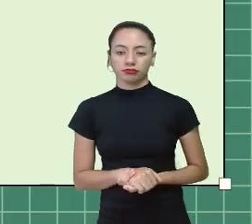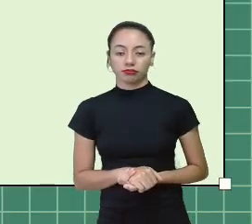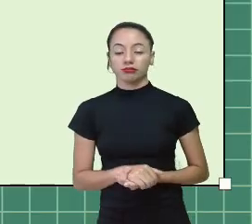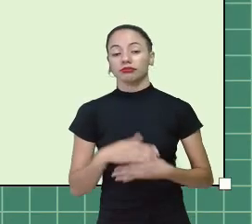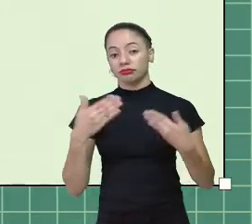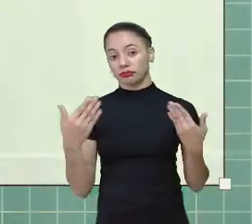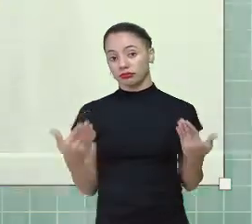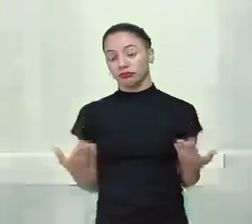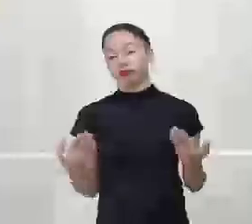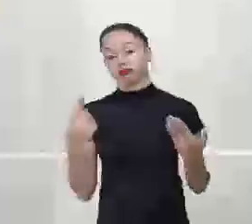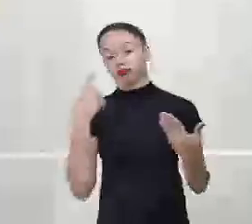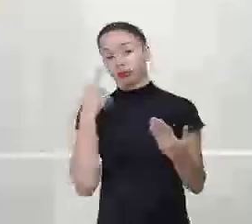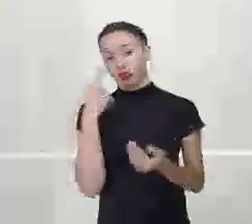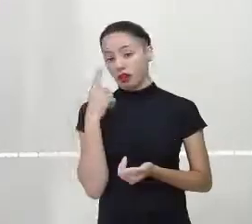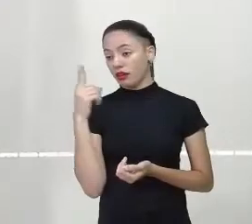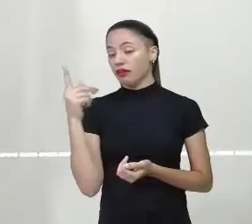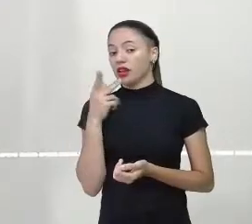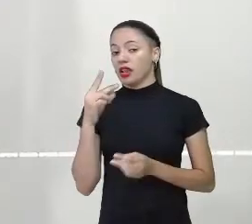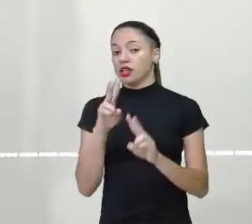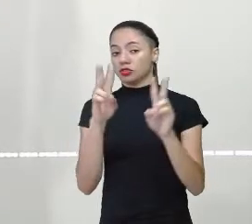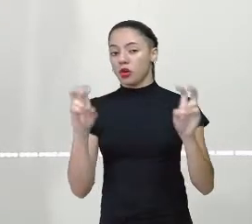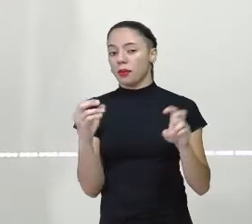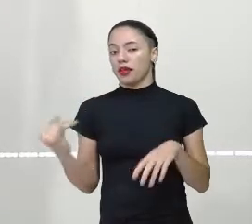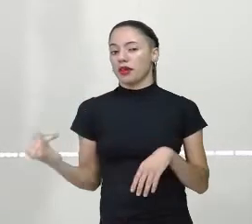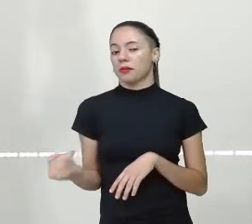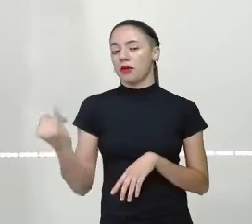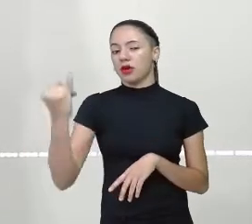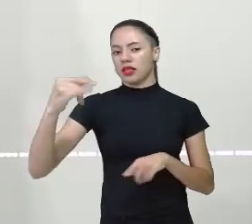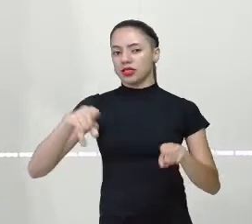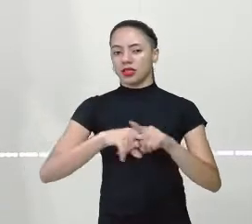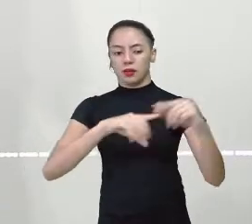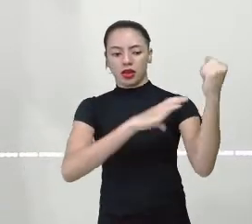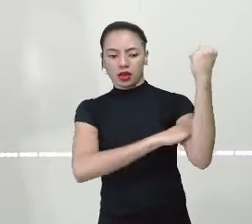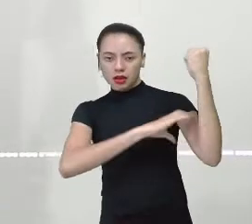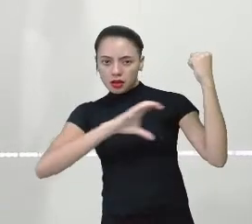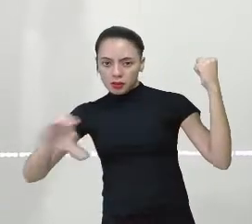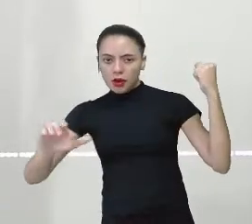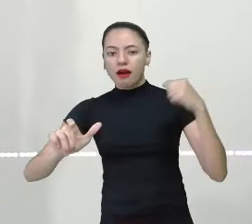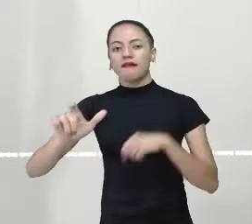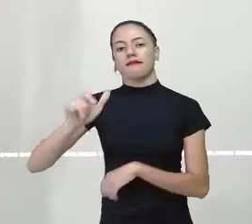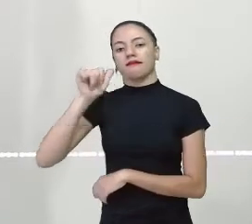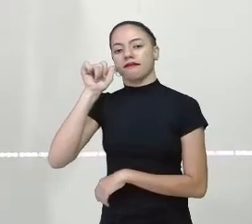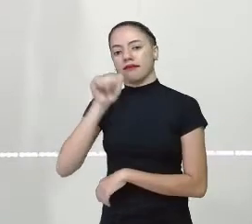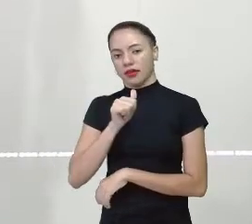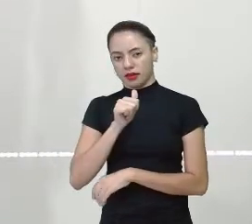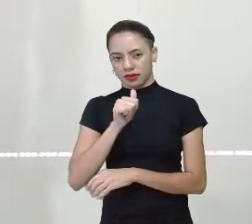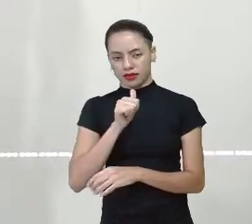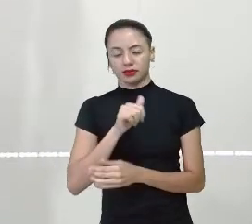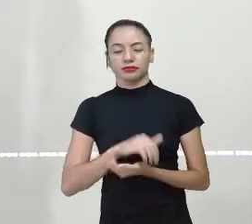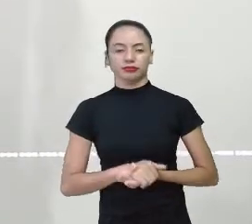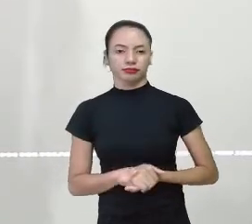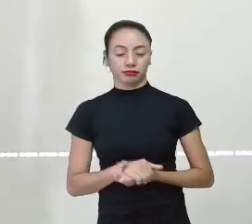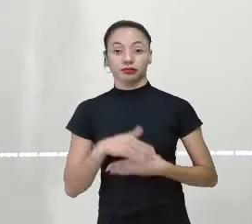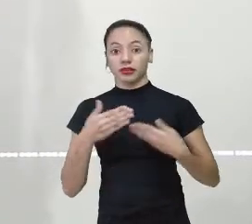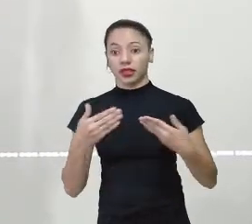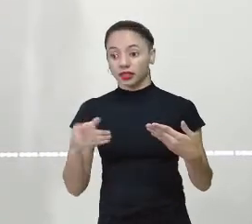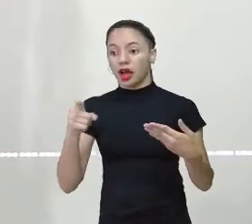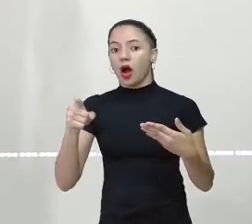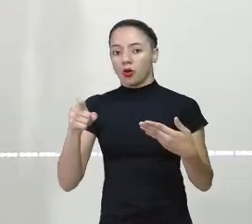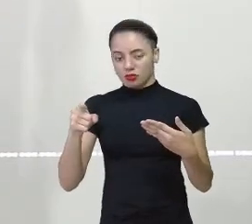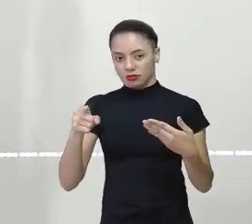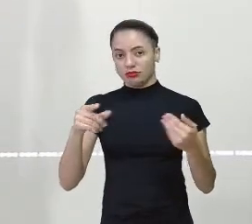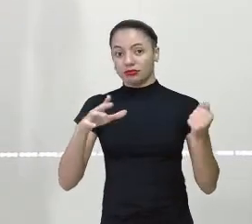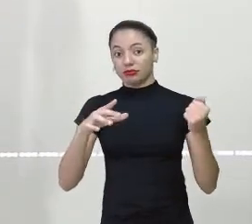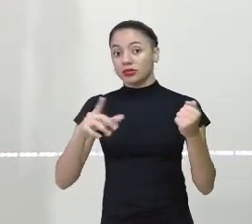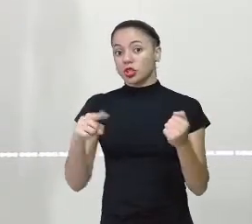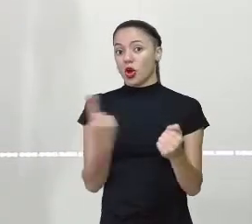Então, gente, trazendo a respeito dessa importância, desse empoderamento feminino, então, já falando isso com base em pesquisa, em